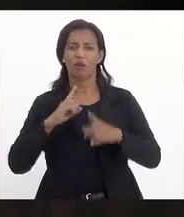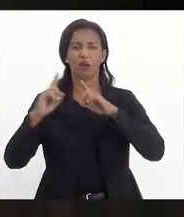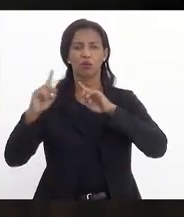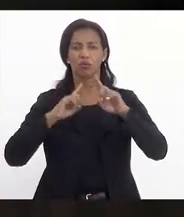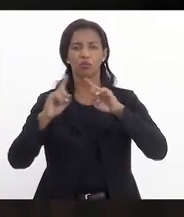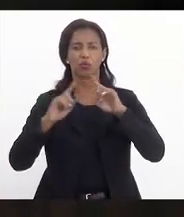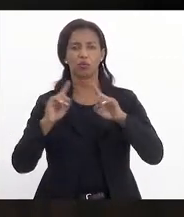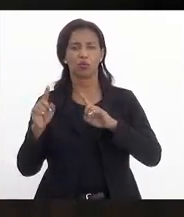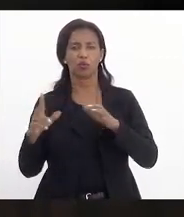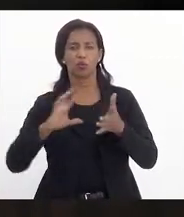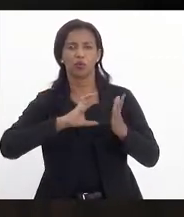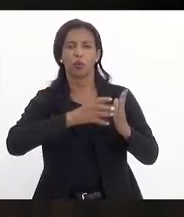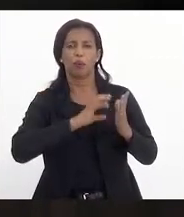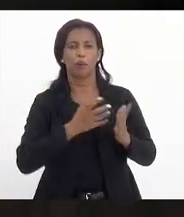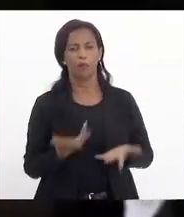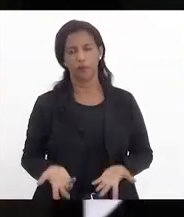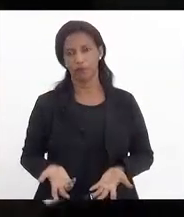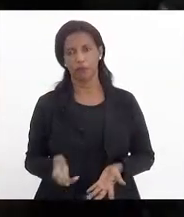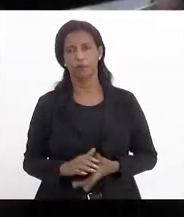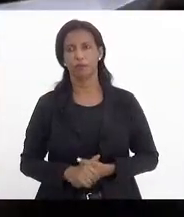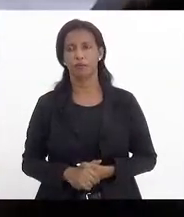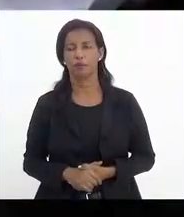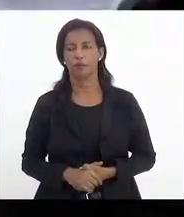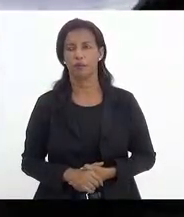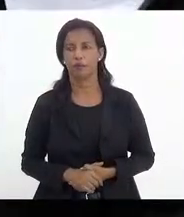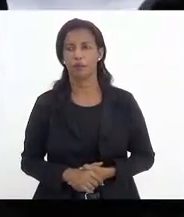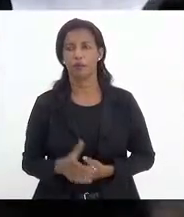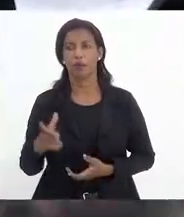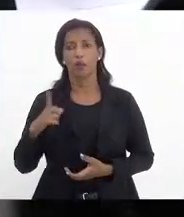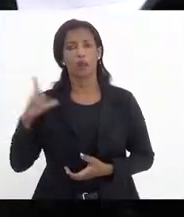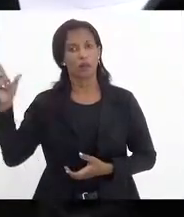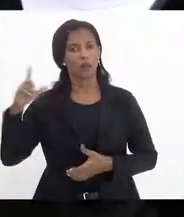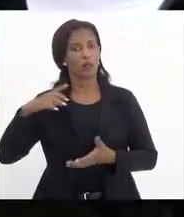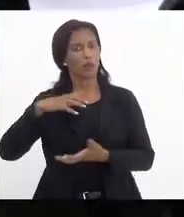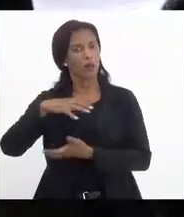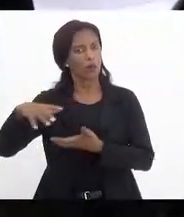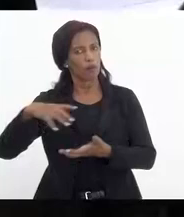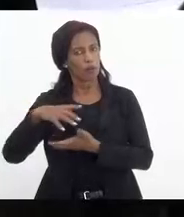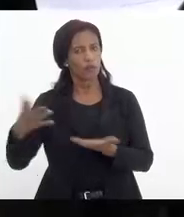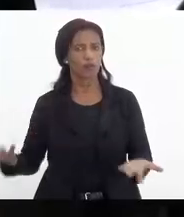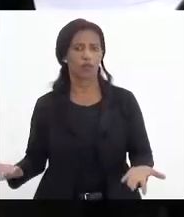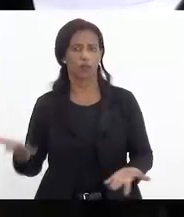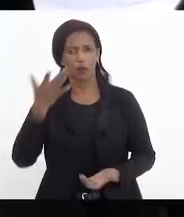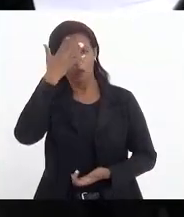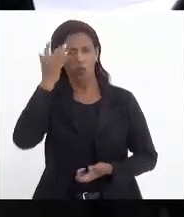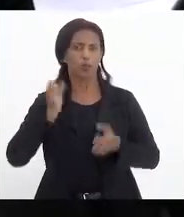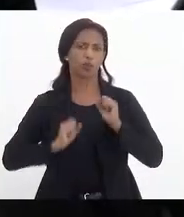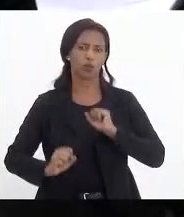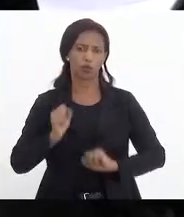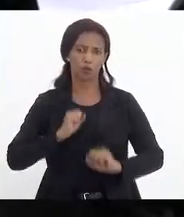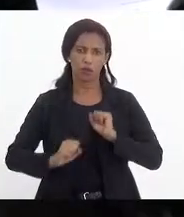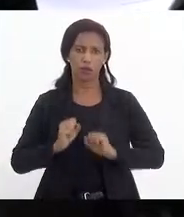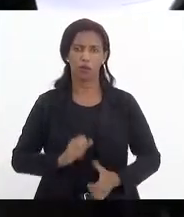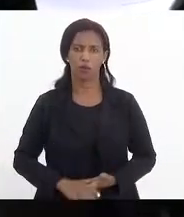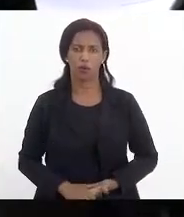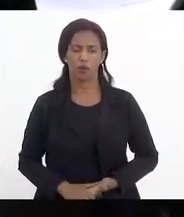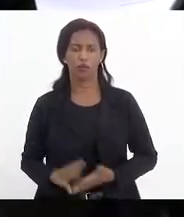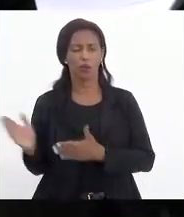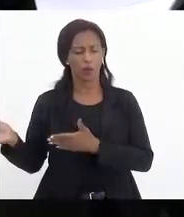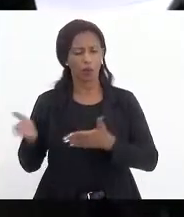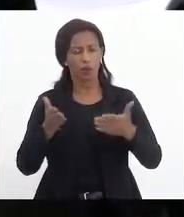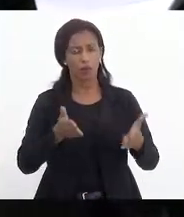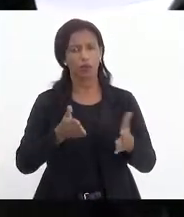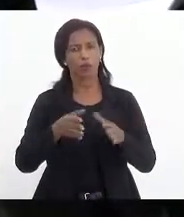Para a sua categoria, eu vou fazer para fora. Porque, na verdade, presidente, há uma manifestação lá fora, os servidores estão ansiosos por essa questão. Vossa Excelência traz o